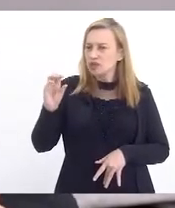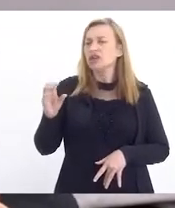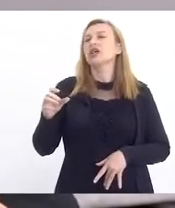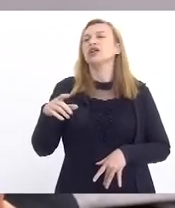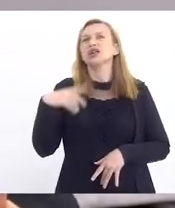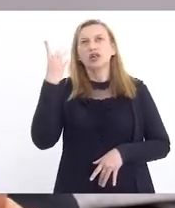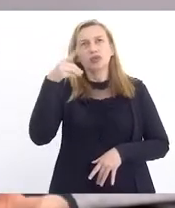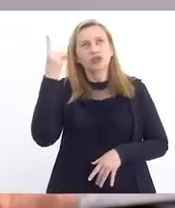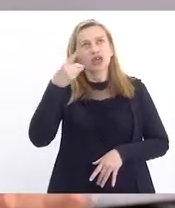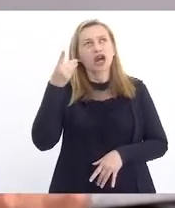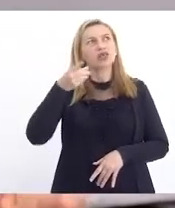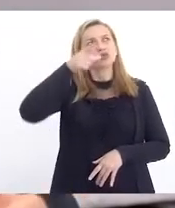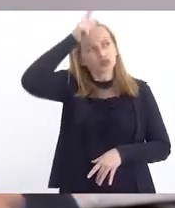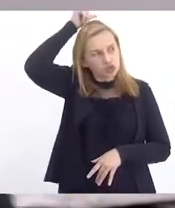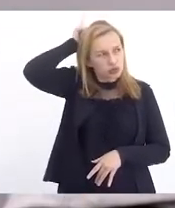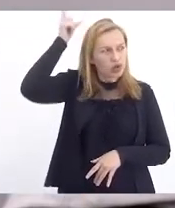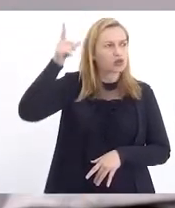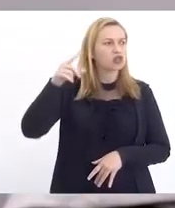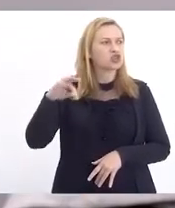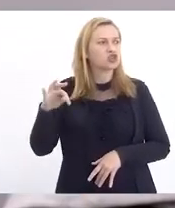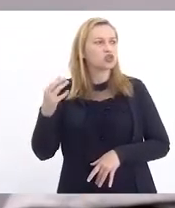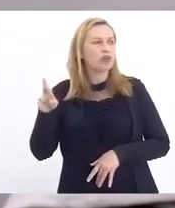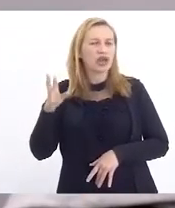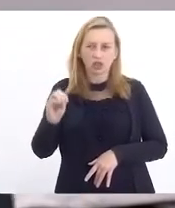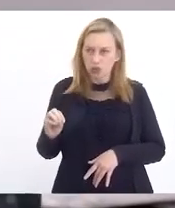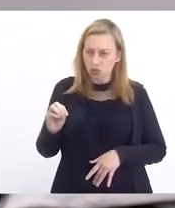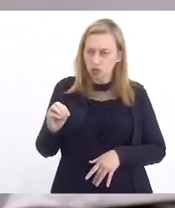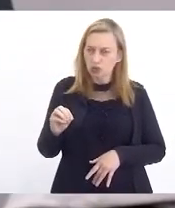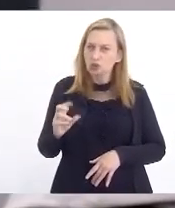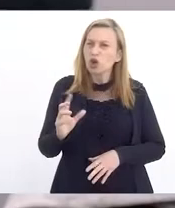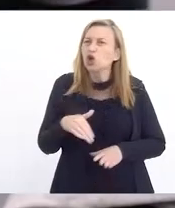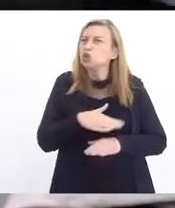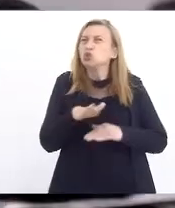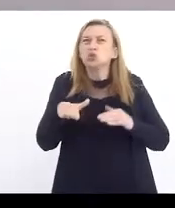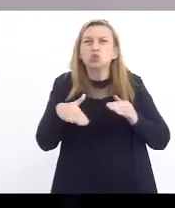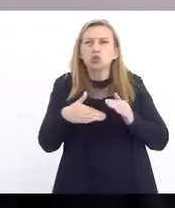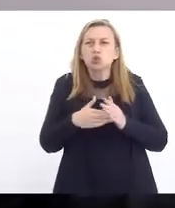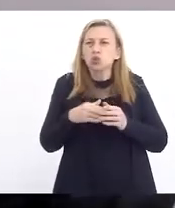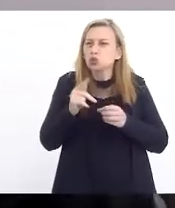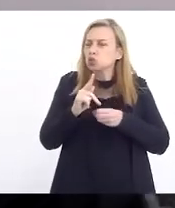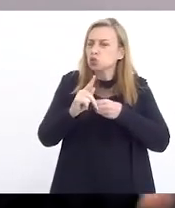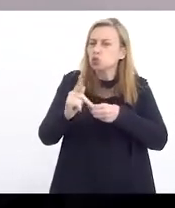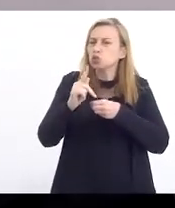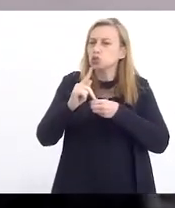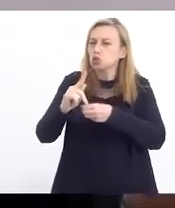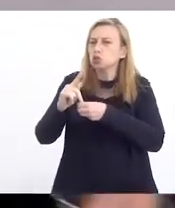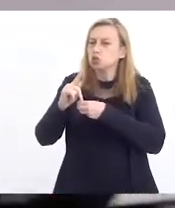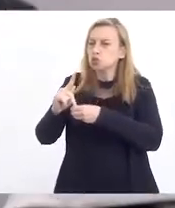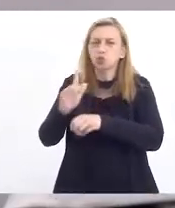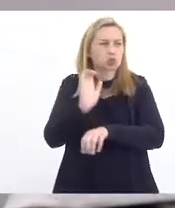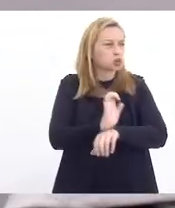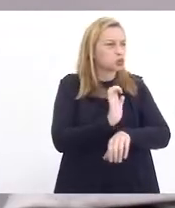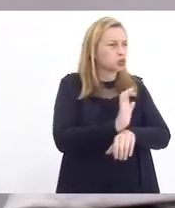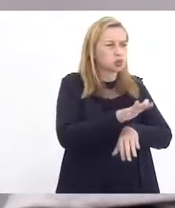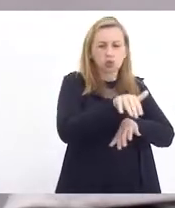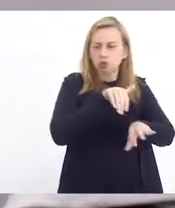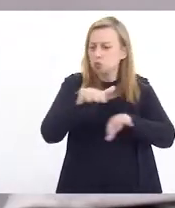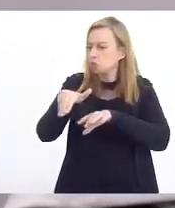Paulo e Gilberto Palmares. Chamamos todos os procuradores do Estado,